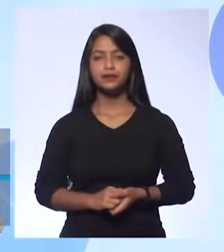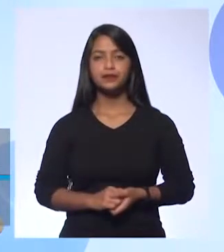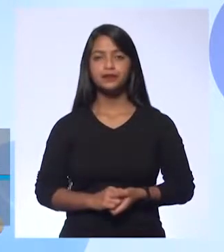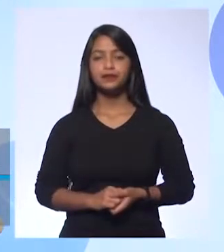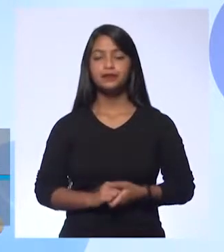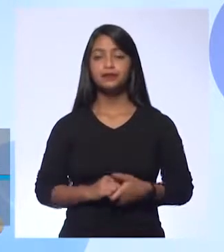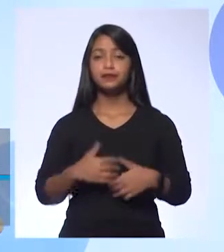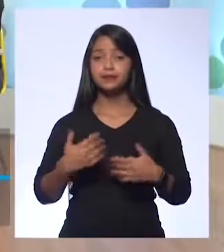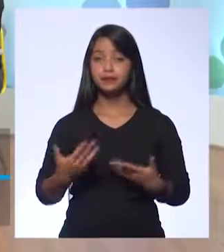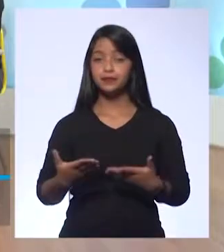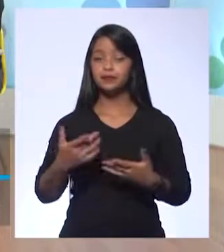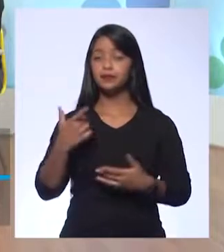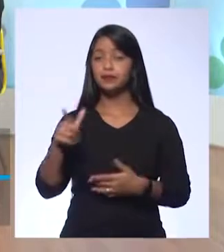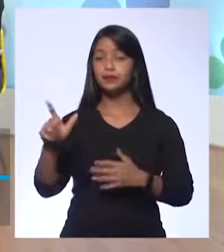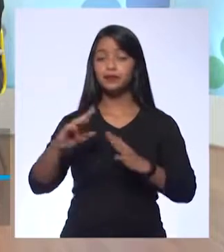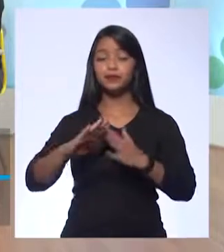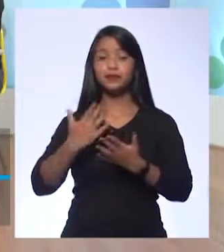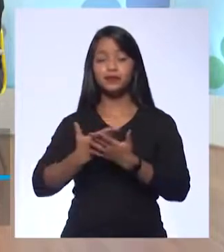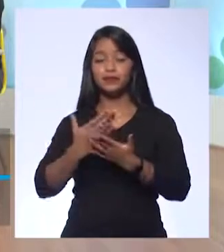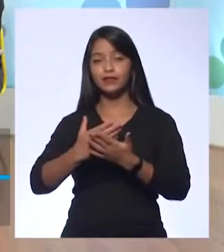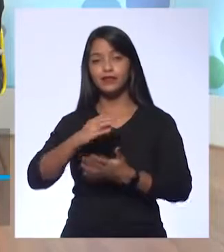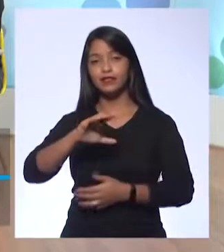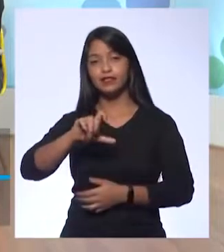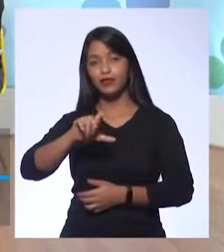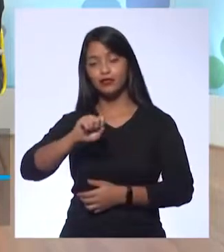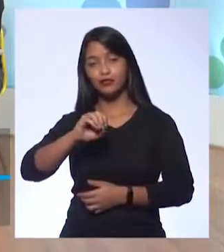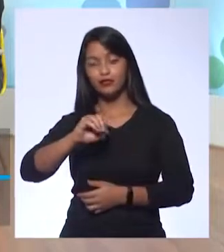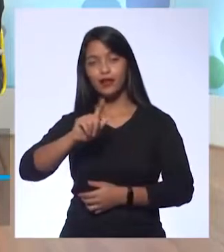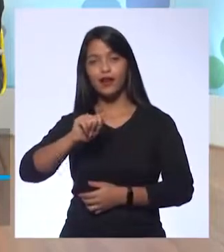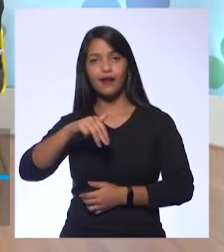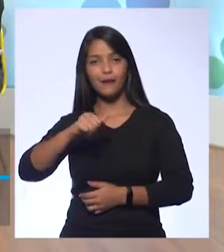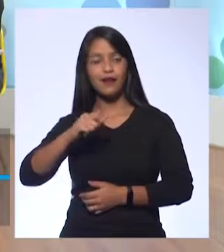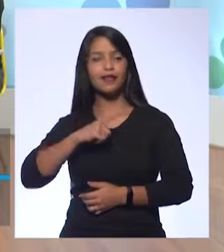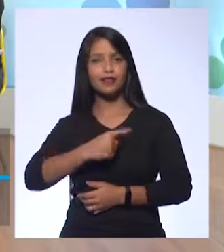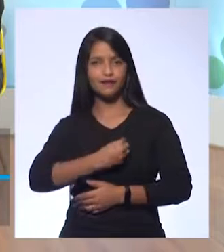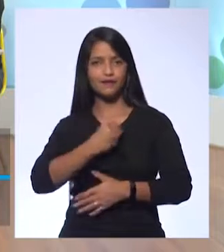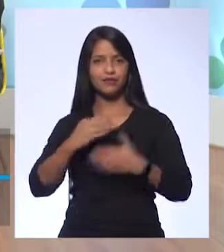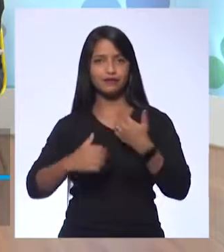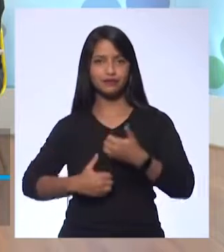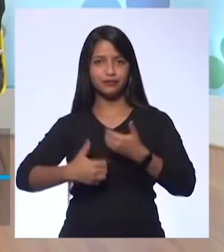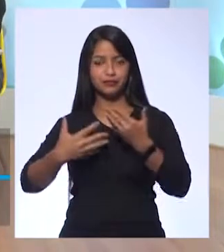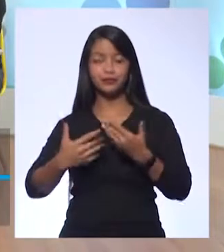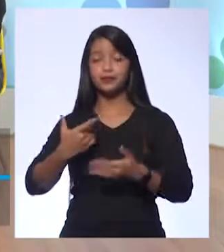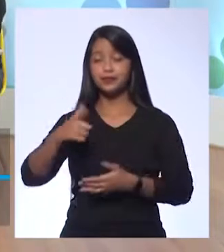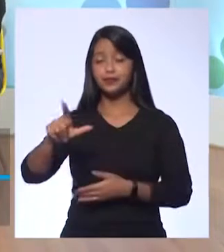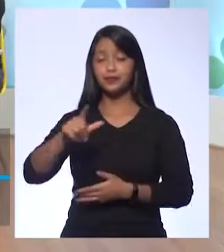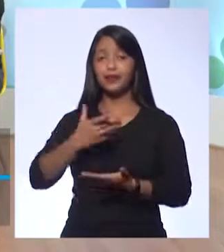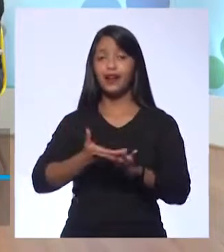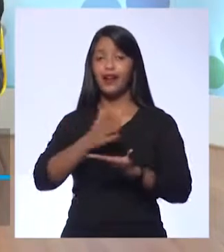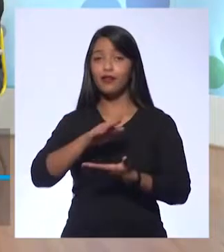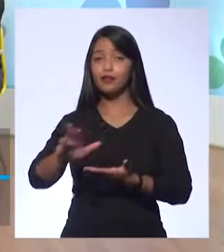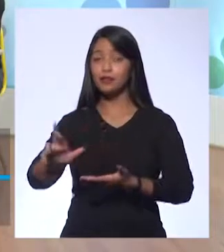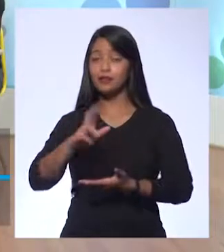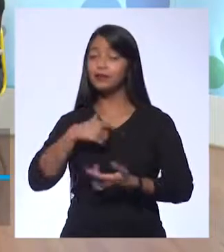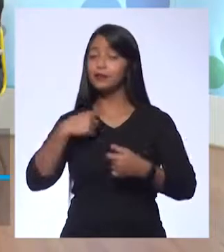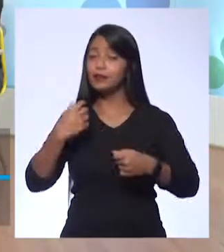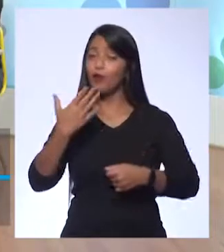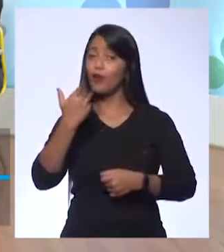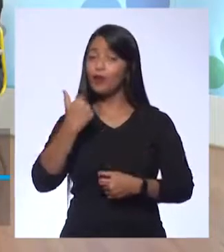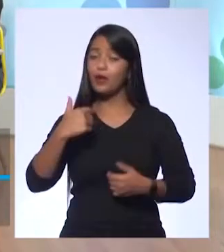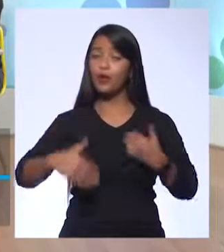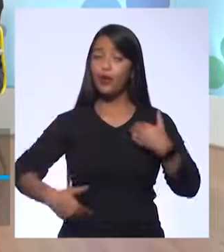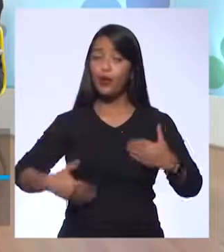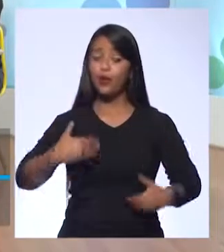gente, Edjoel. Oba! Ó, a Fernanda, aluna, colocou assim: precisamos comer para manter o corpo em equilíbrio. Em Perfeitamente.